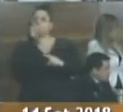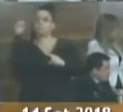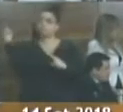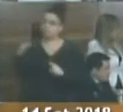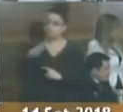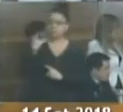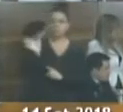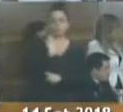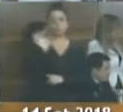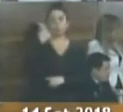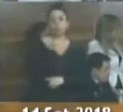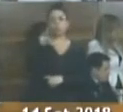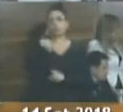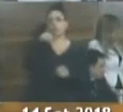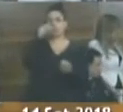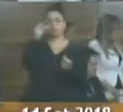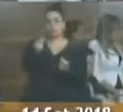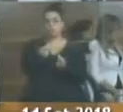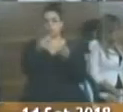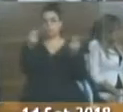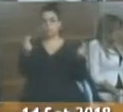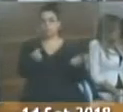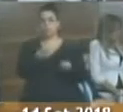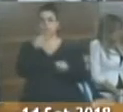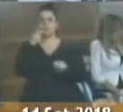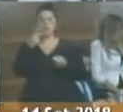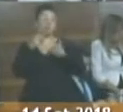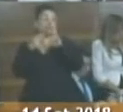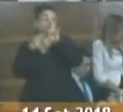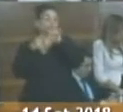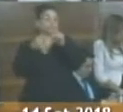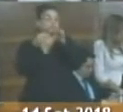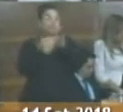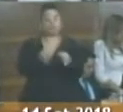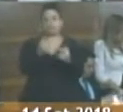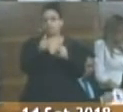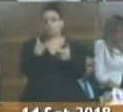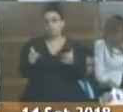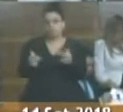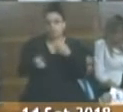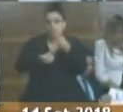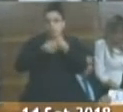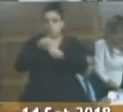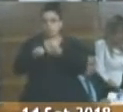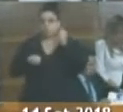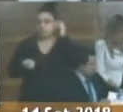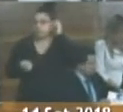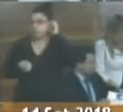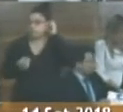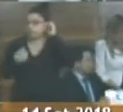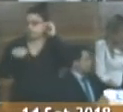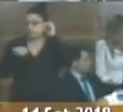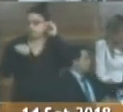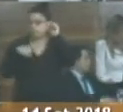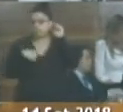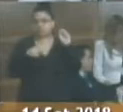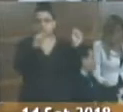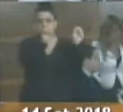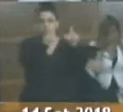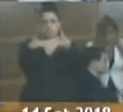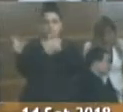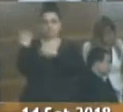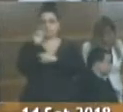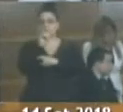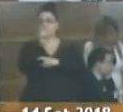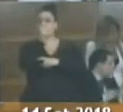vai para nós numa data certa e a forma de como está. Eu tenho um slide se a data, se a energia elétrica não